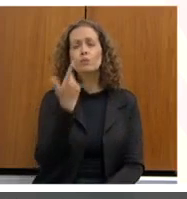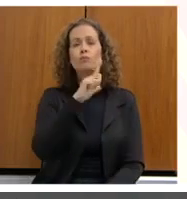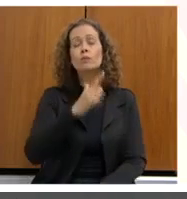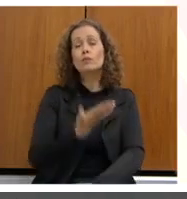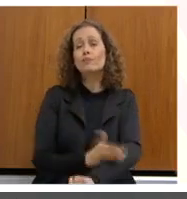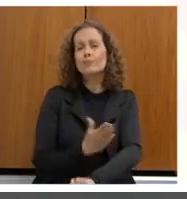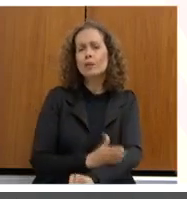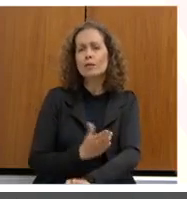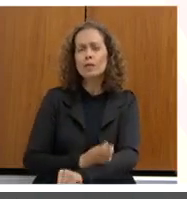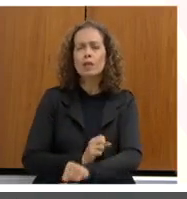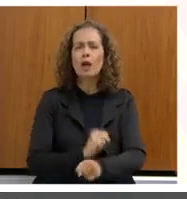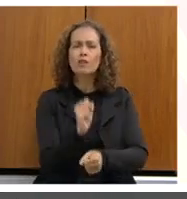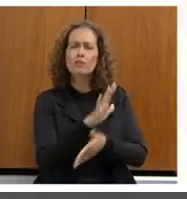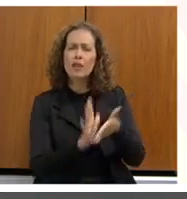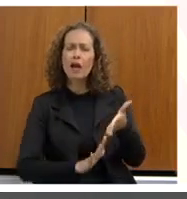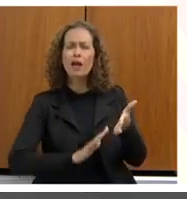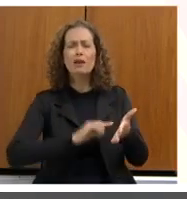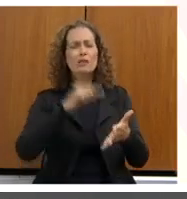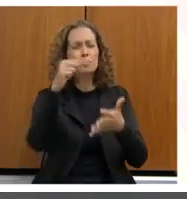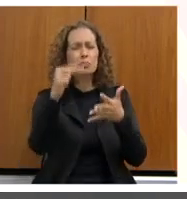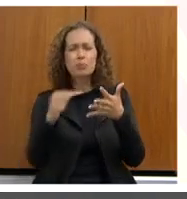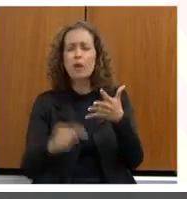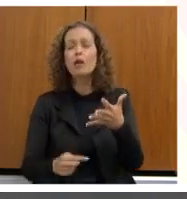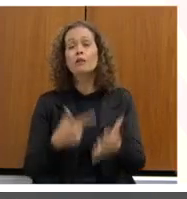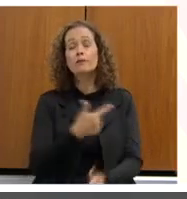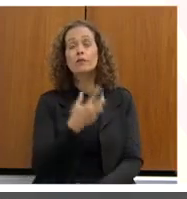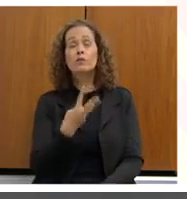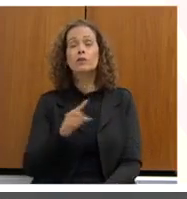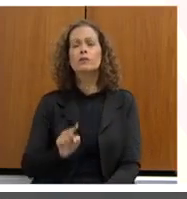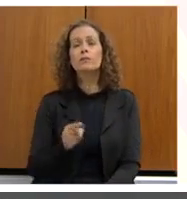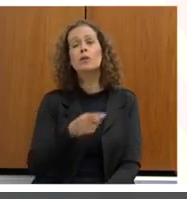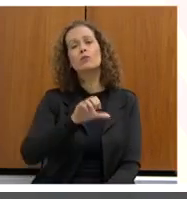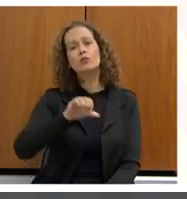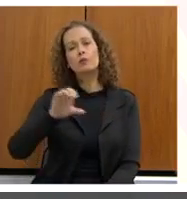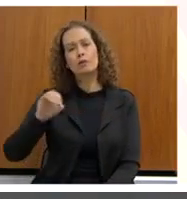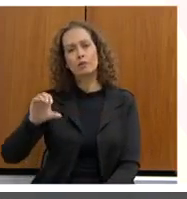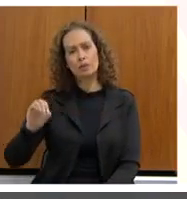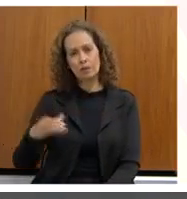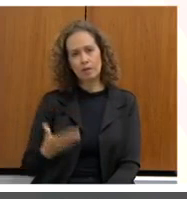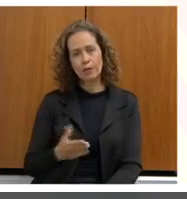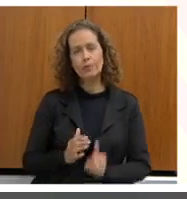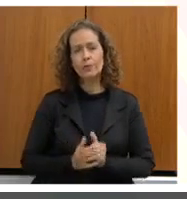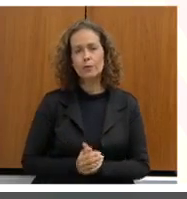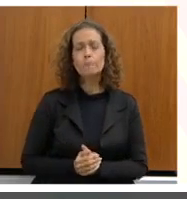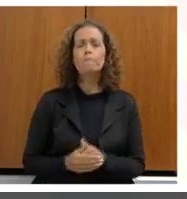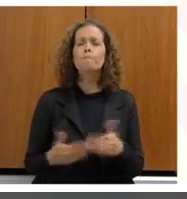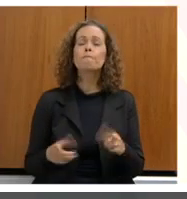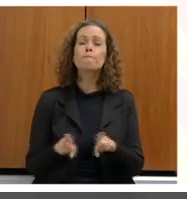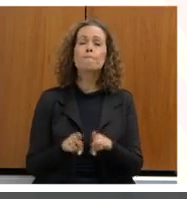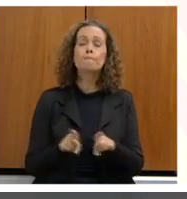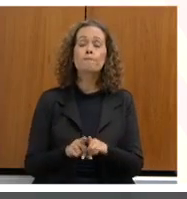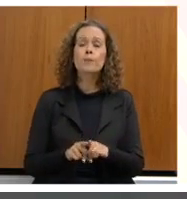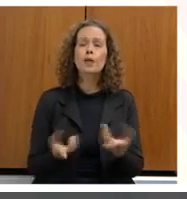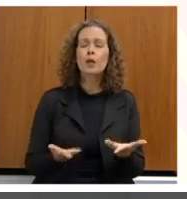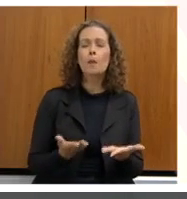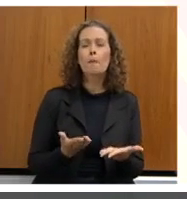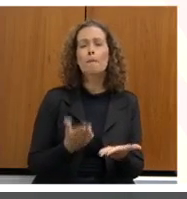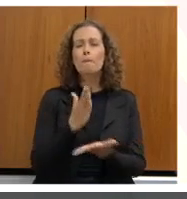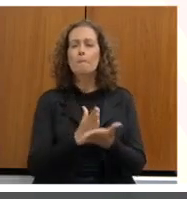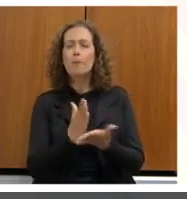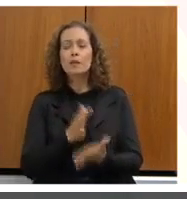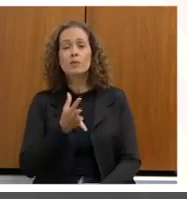em todas as atividades de a de que a gente transformou 23 mil e novecentos para que os que tem uma parte presencial